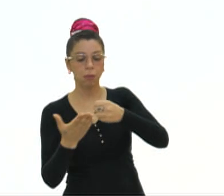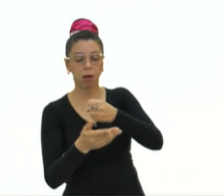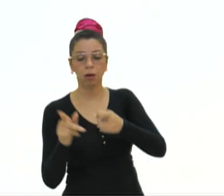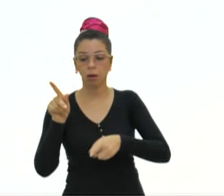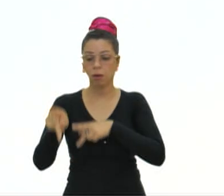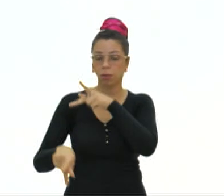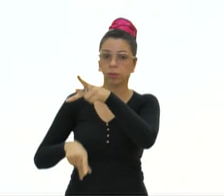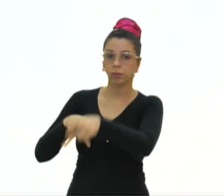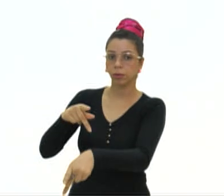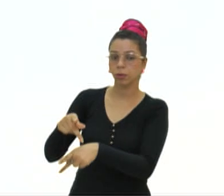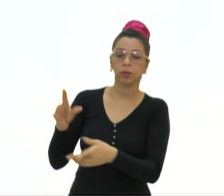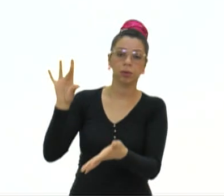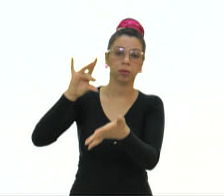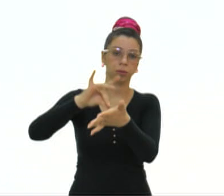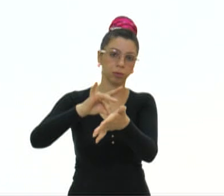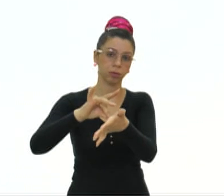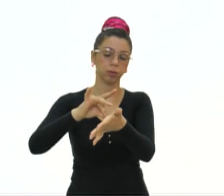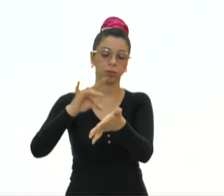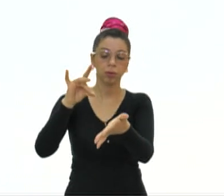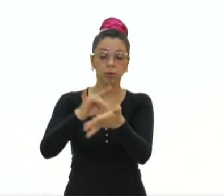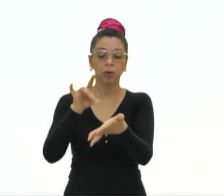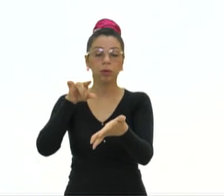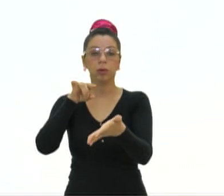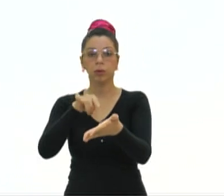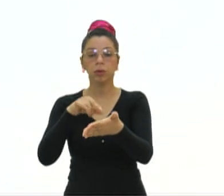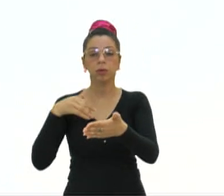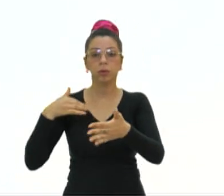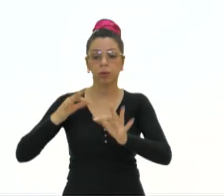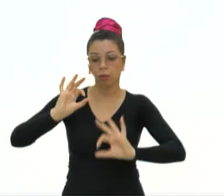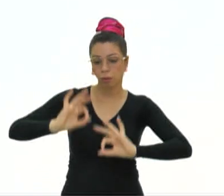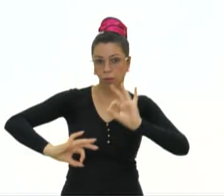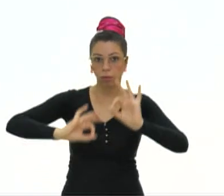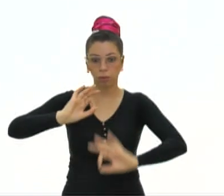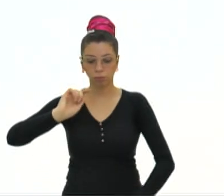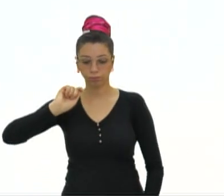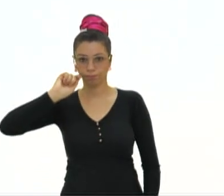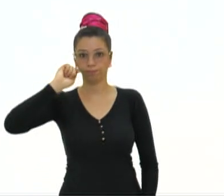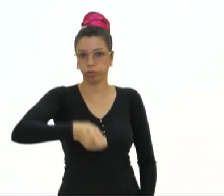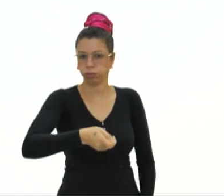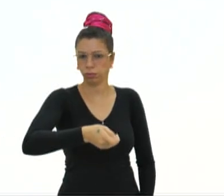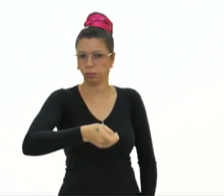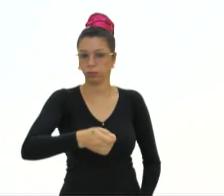popularidade autêntica, a partir dela, uma programação autoritária.